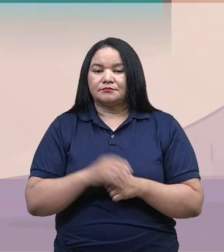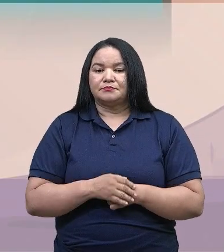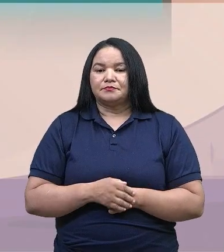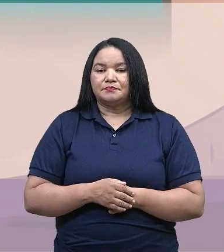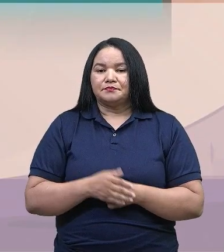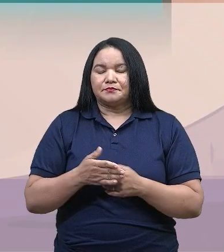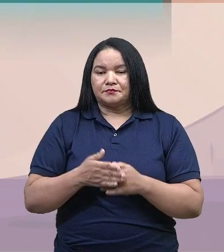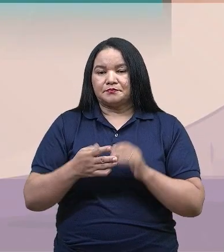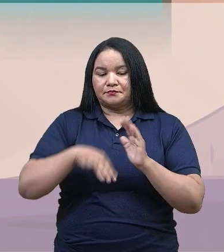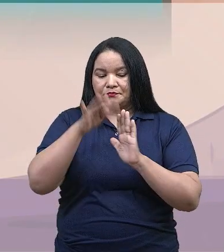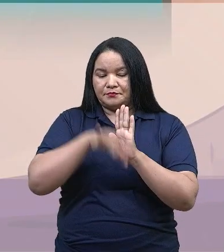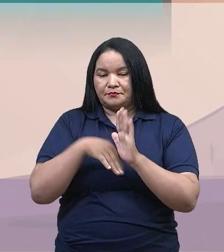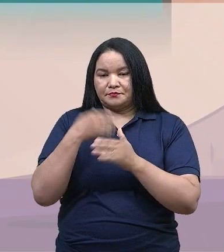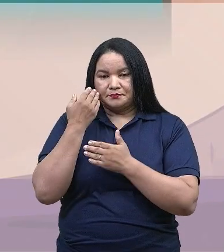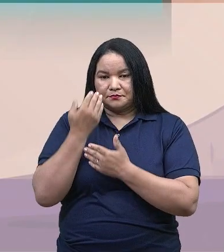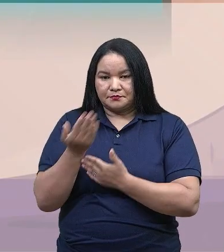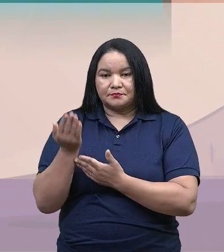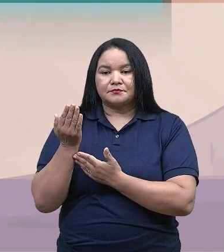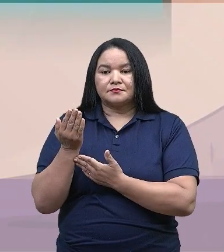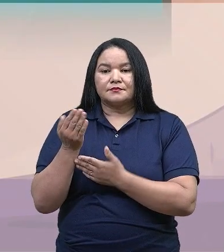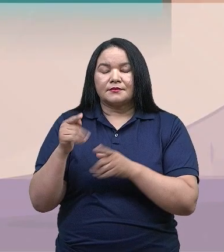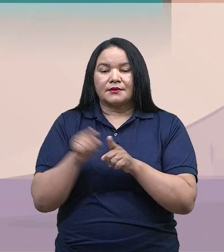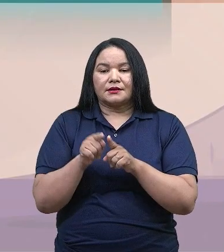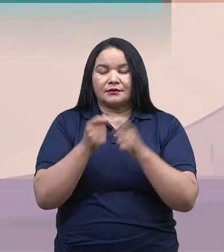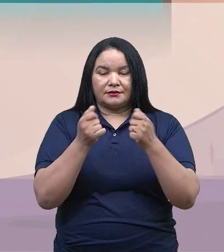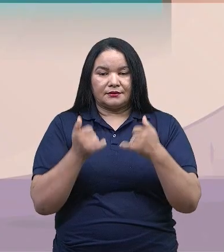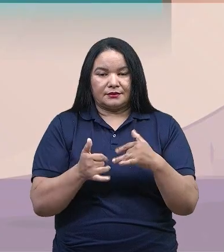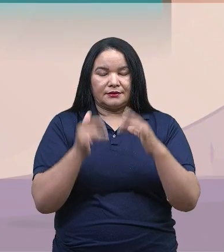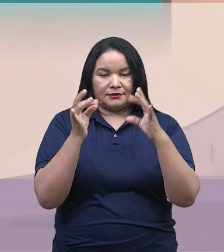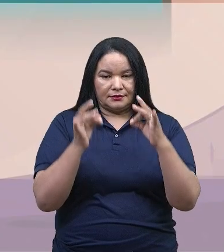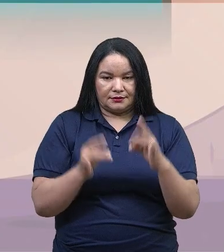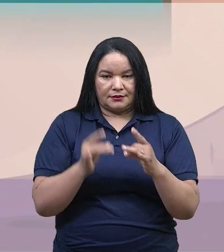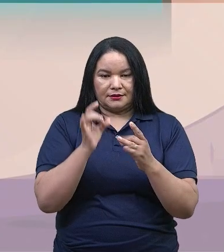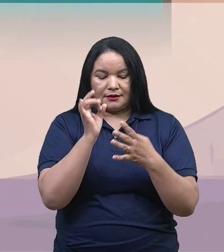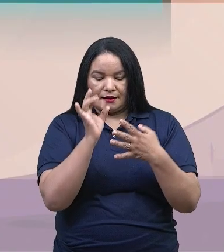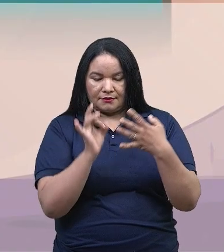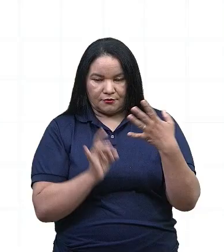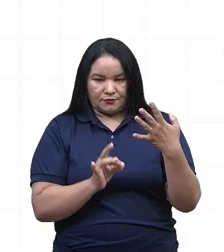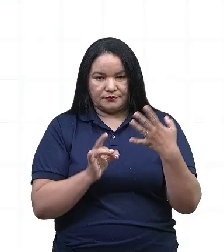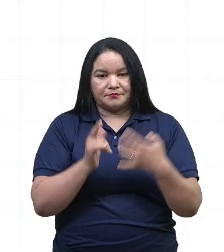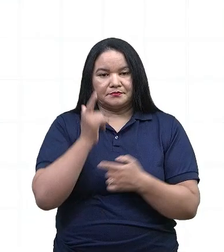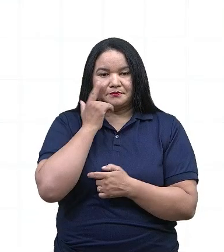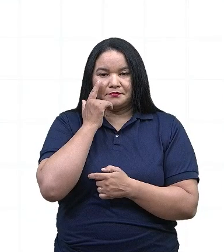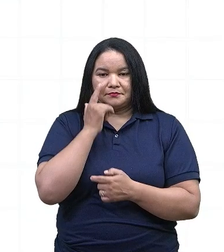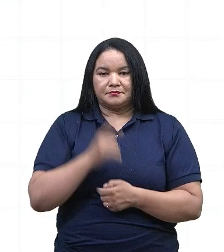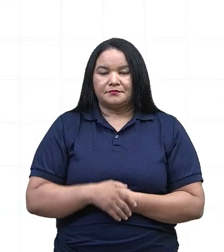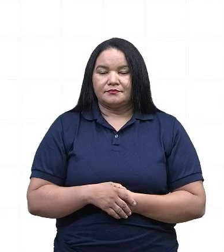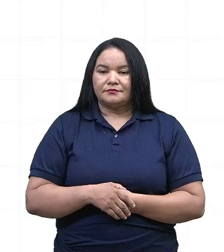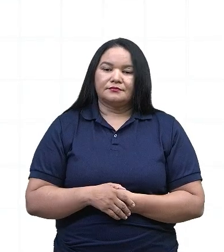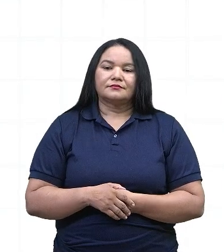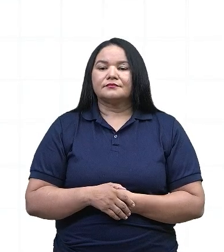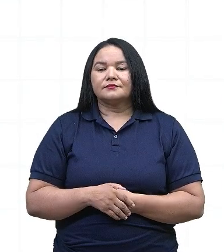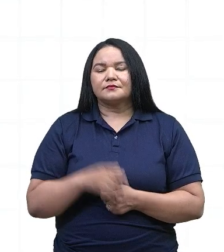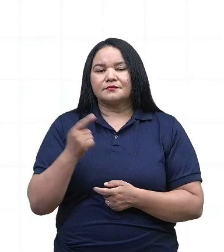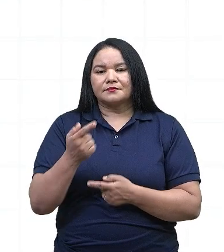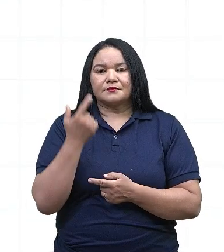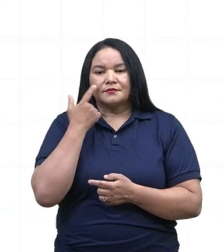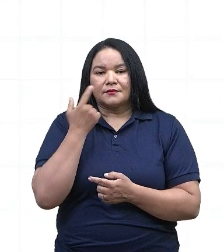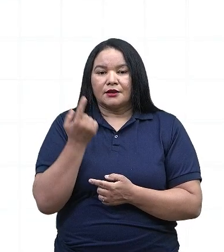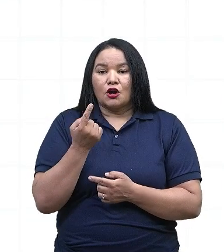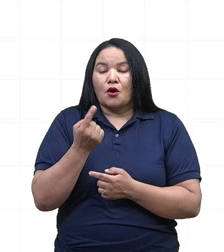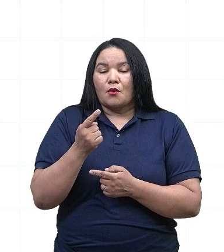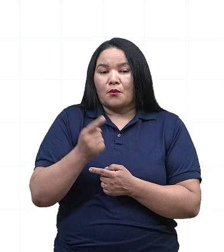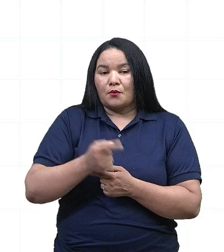nosso texto que eu preparei para vocês, a gente vai detalhar cada uma delas. Na cartela já aparece para vocês o